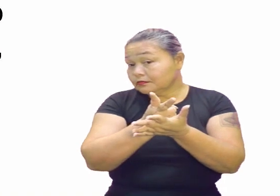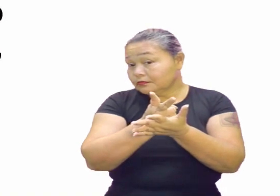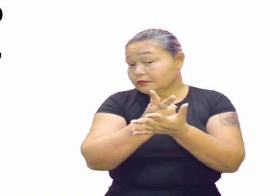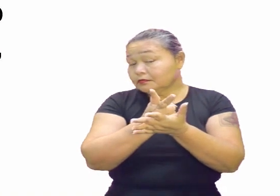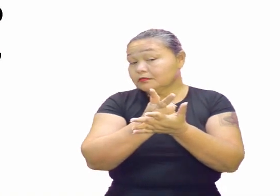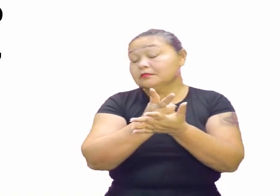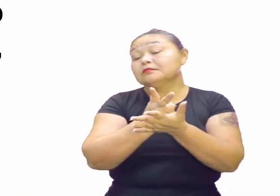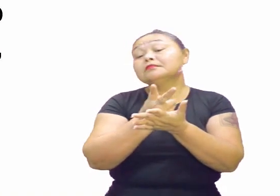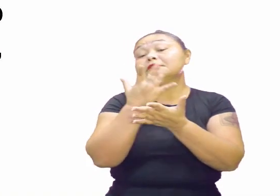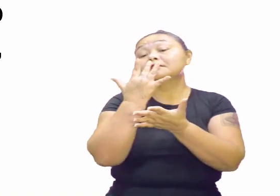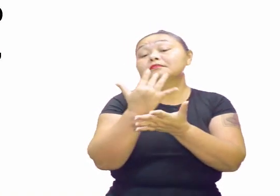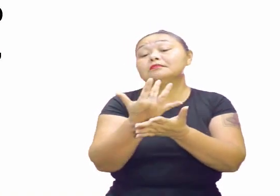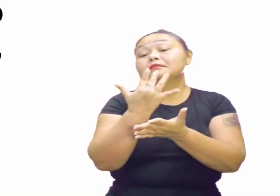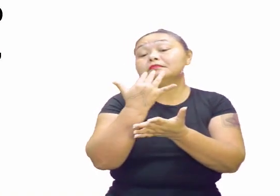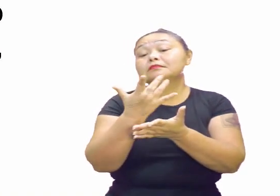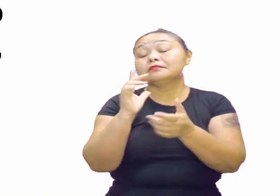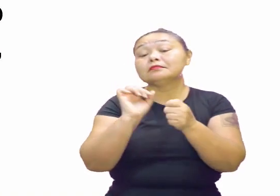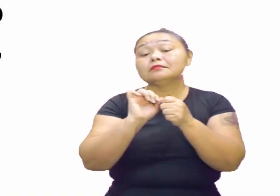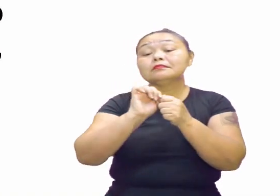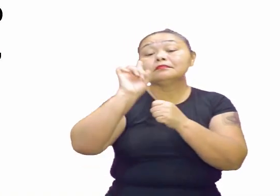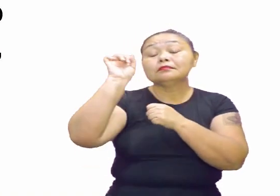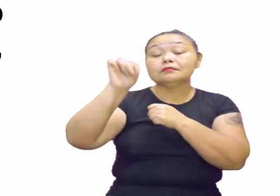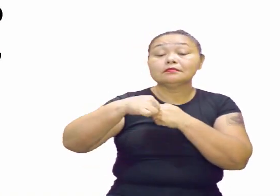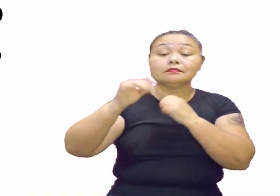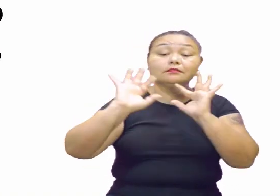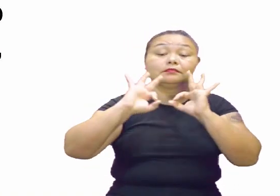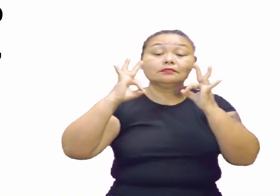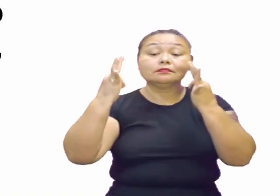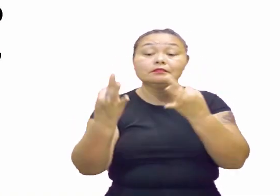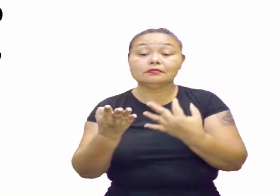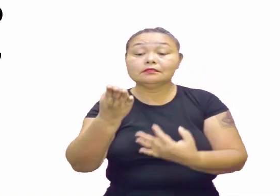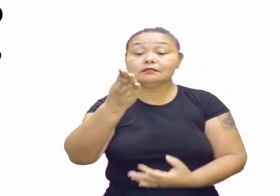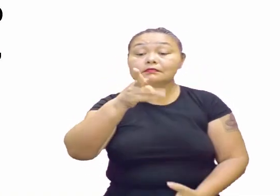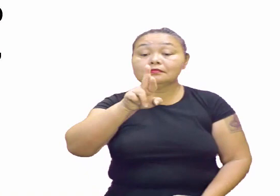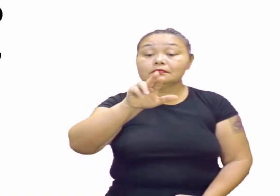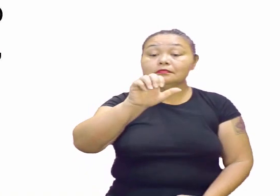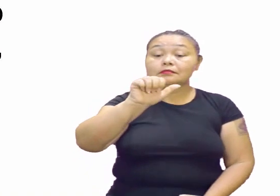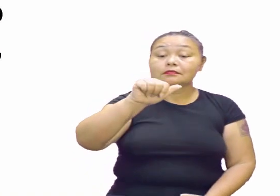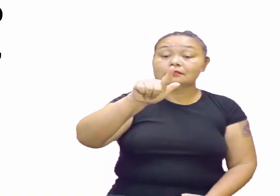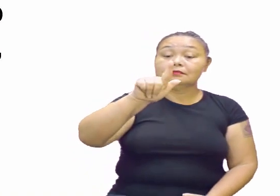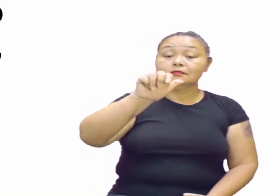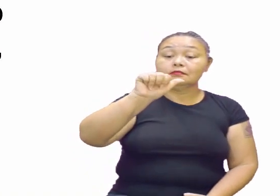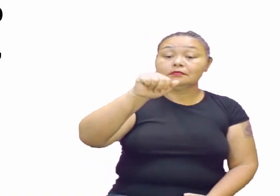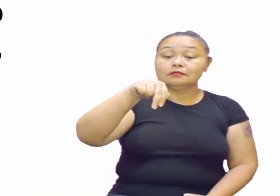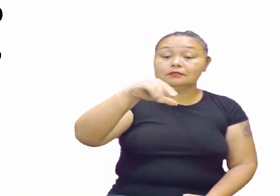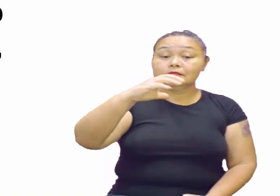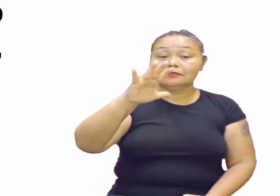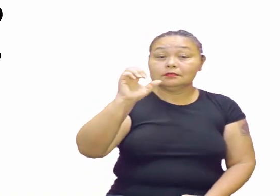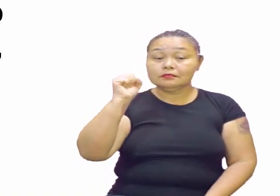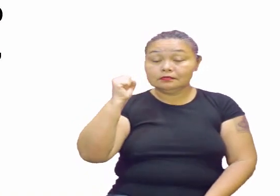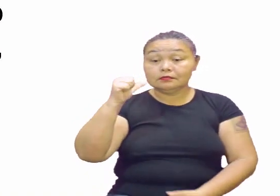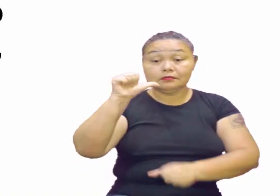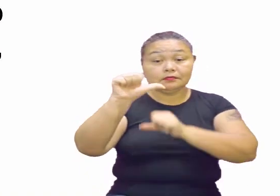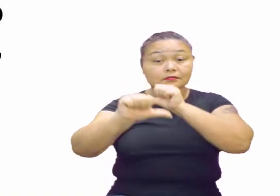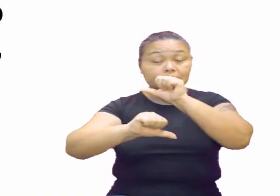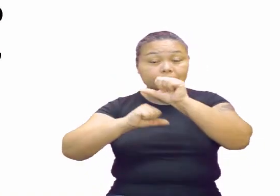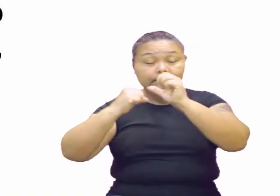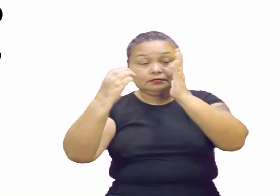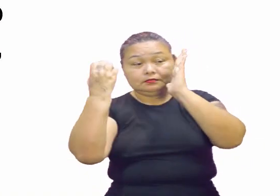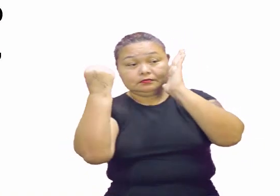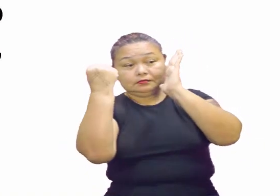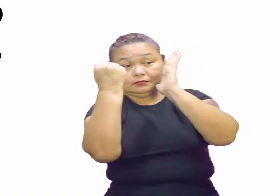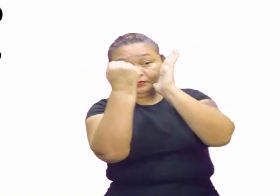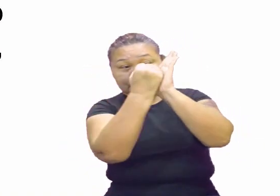que são as cores da família de Bragança. O que vai mudar é o brasão do meio, tá